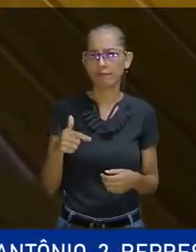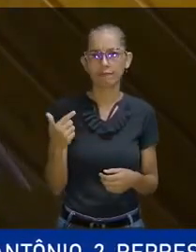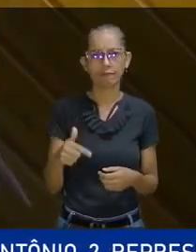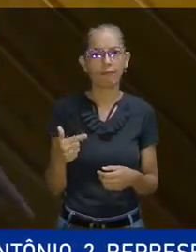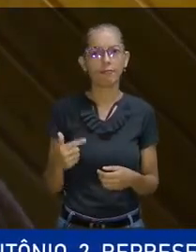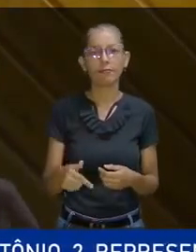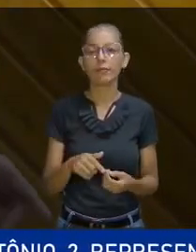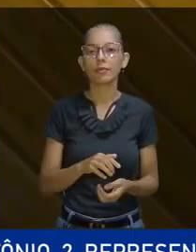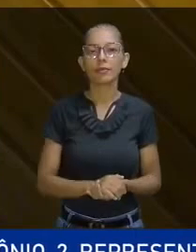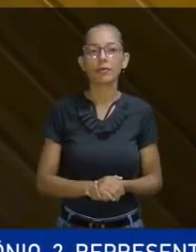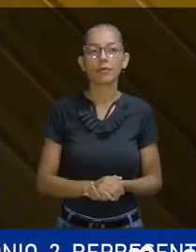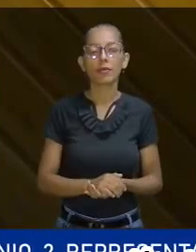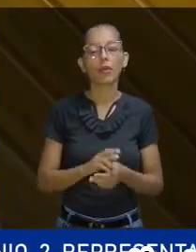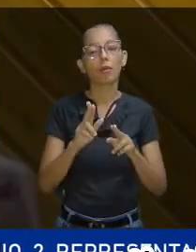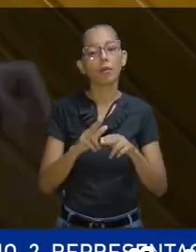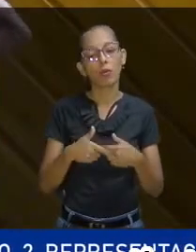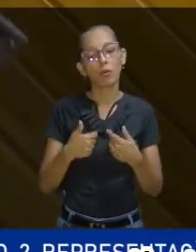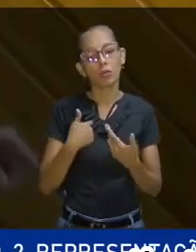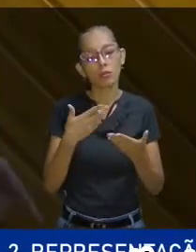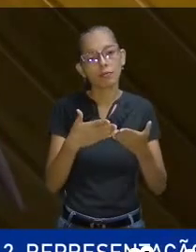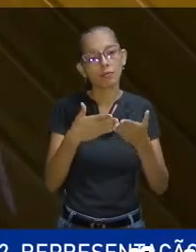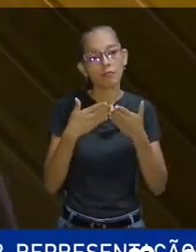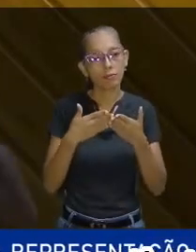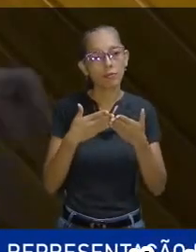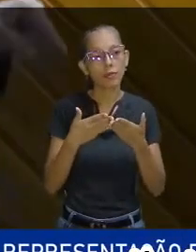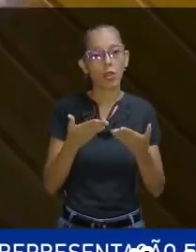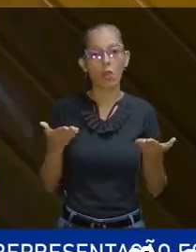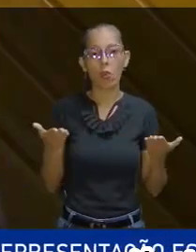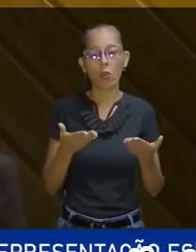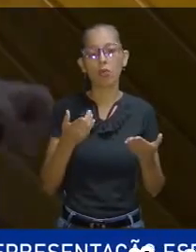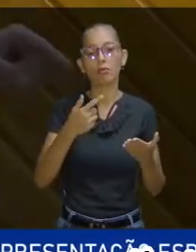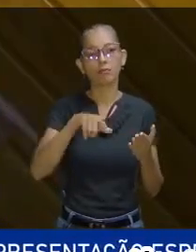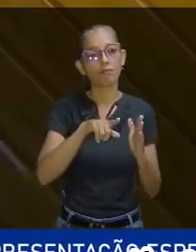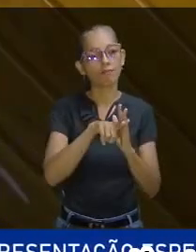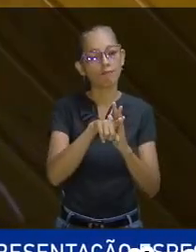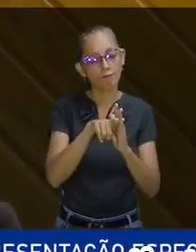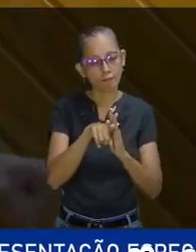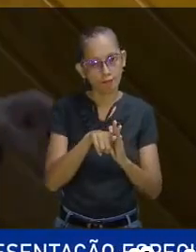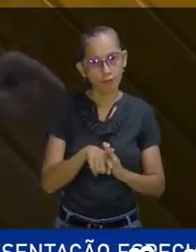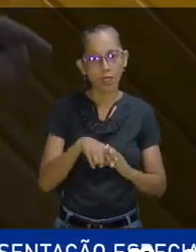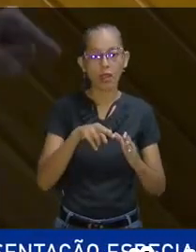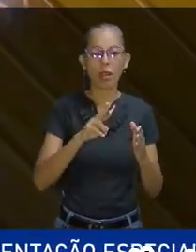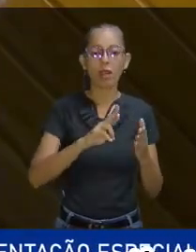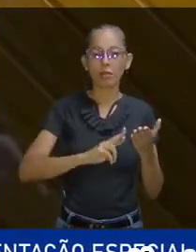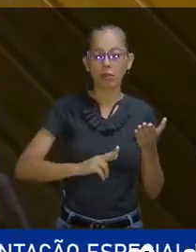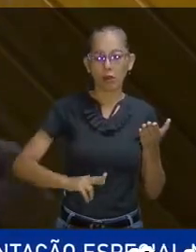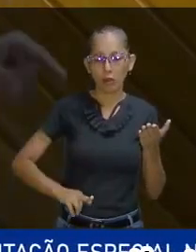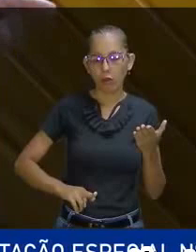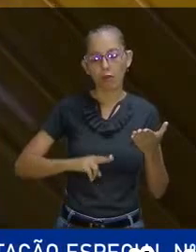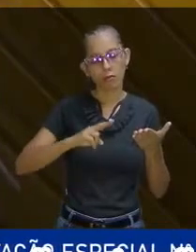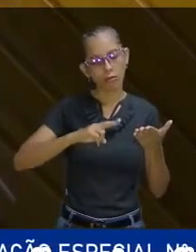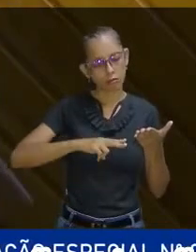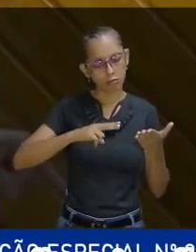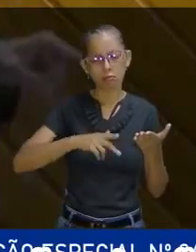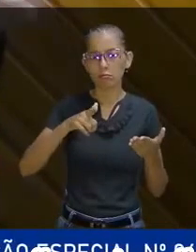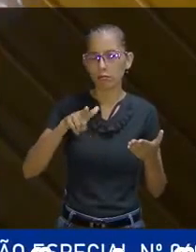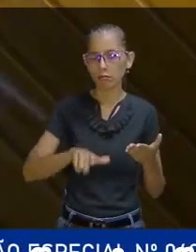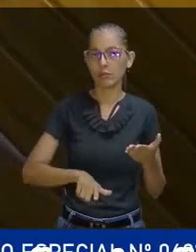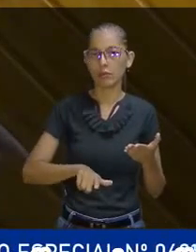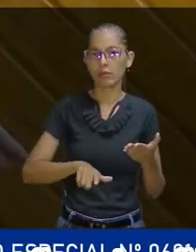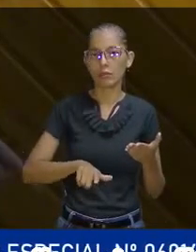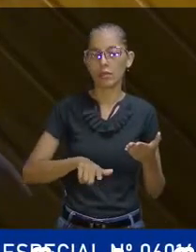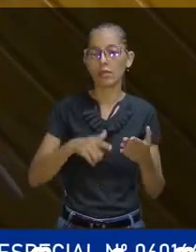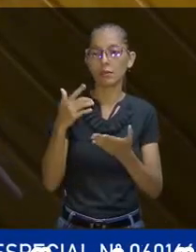admitido por essa corte. Eu peço que Vossas Excelências analisem esse relatório, que Vossas Excelências vão perceber que essas mensagens